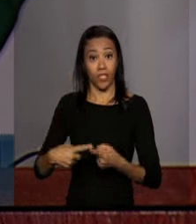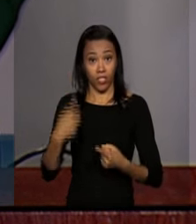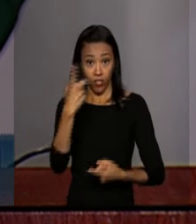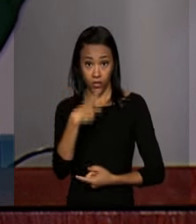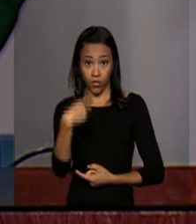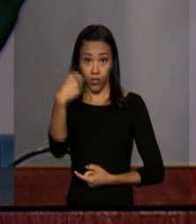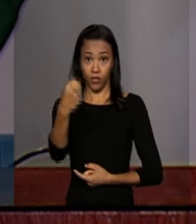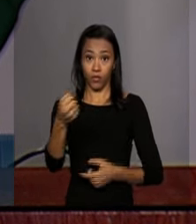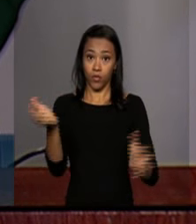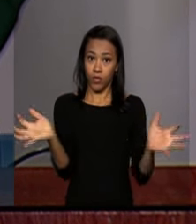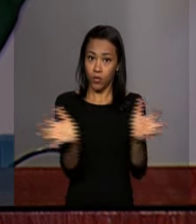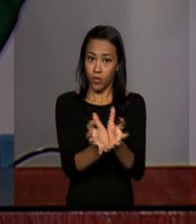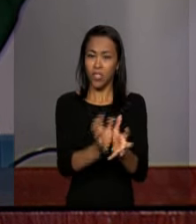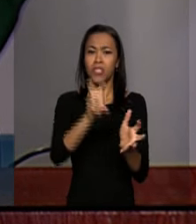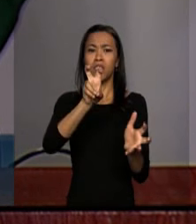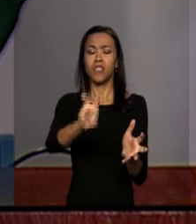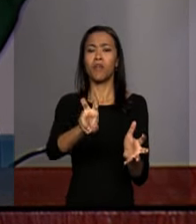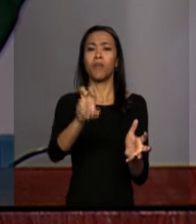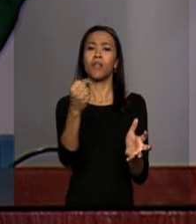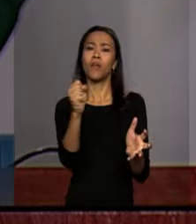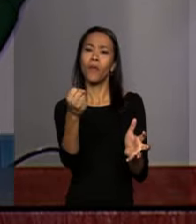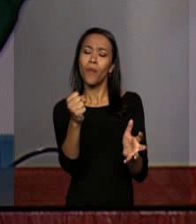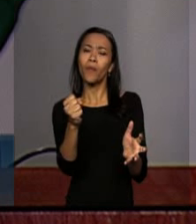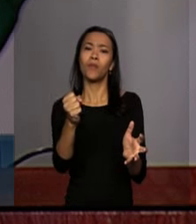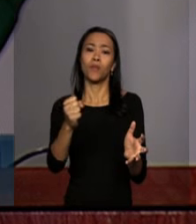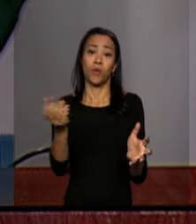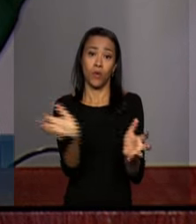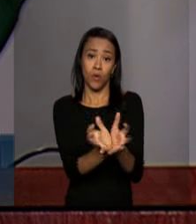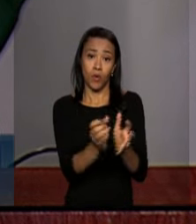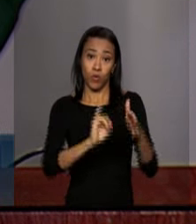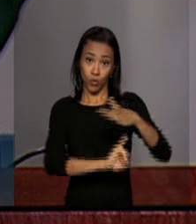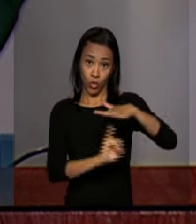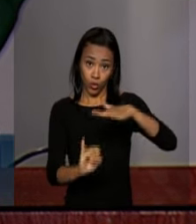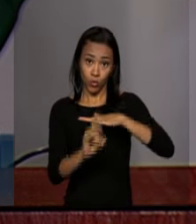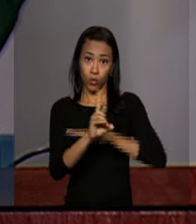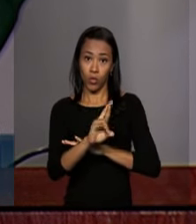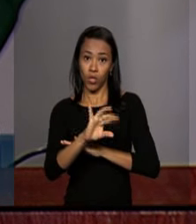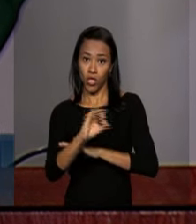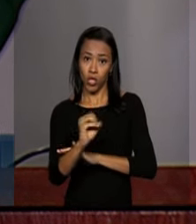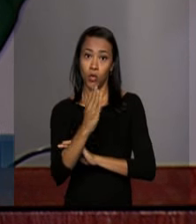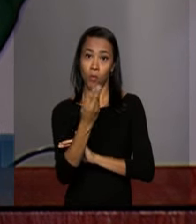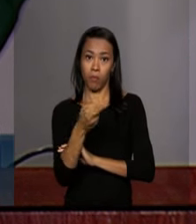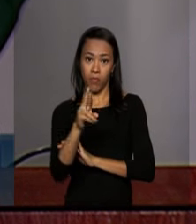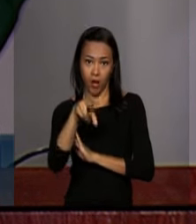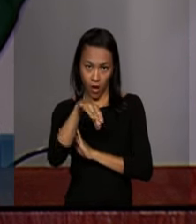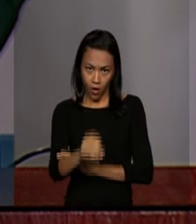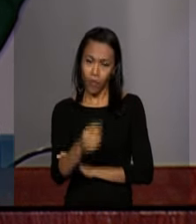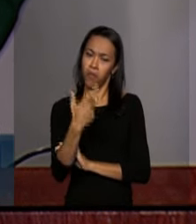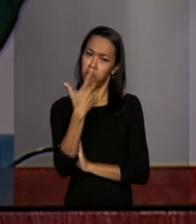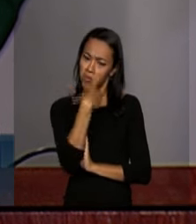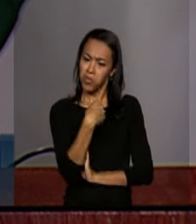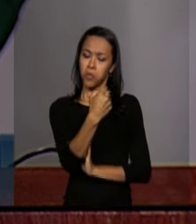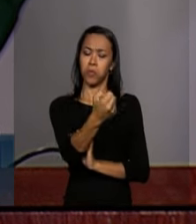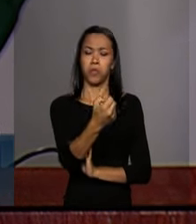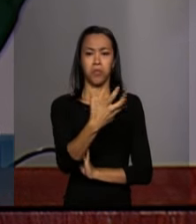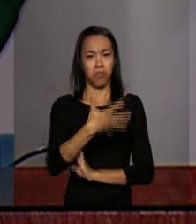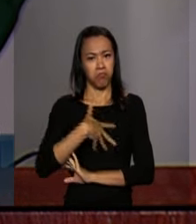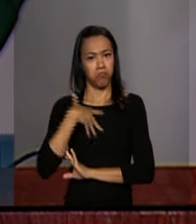paraninfo da turma de 58 do Instituto Rio Branco é um dos mais honrosos entre os que tenho tido em minha vida de homem